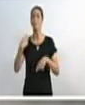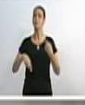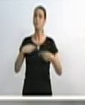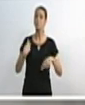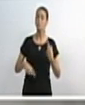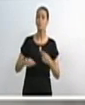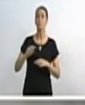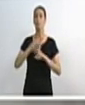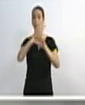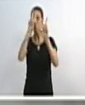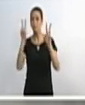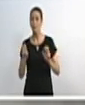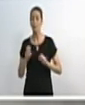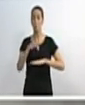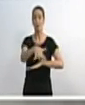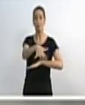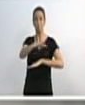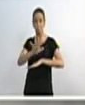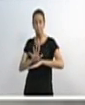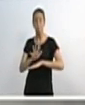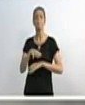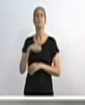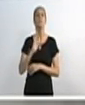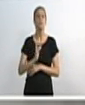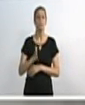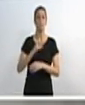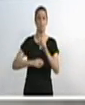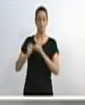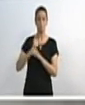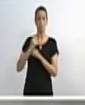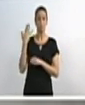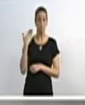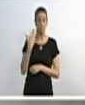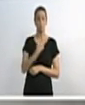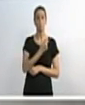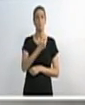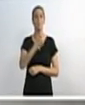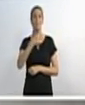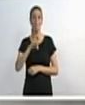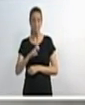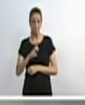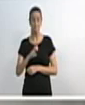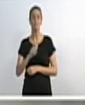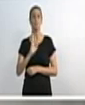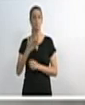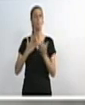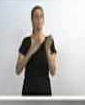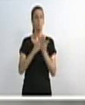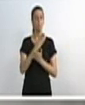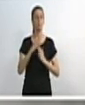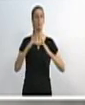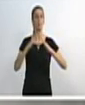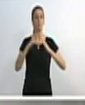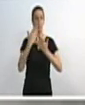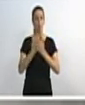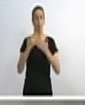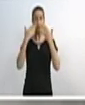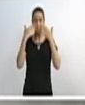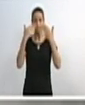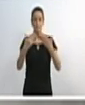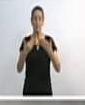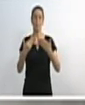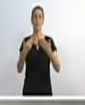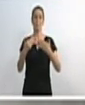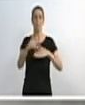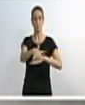em 2015 que fosse implantado em frente a colégios. Foi implantado em alguns colégios.